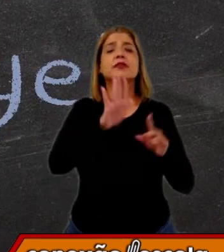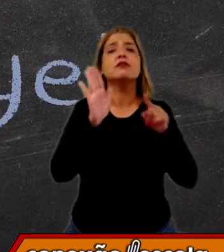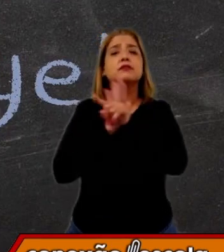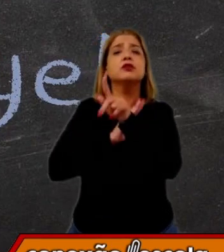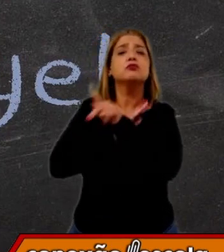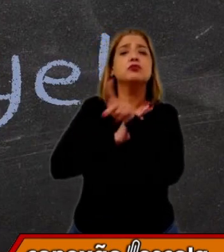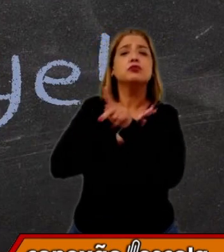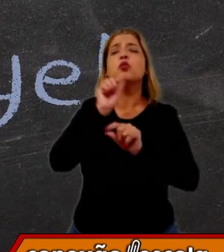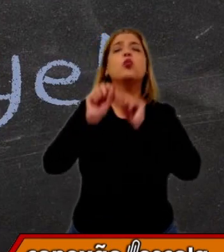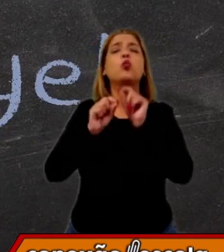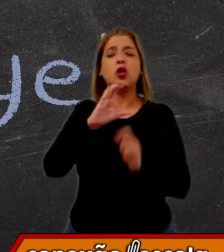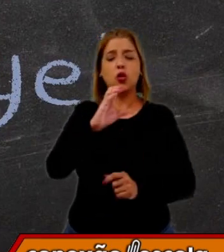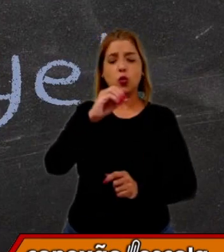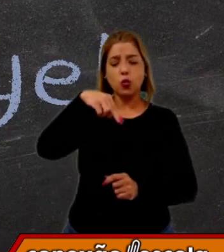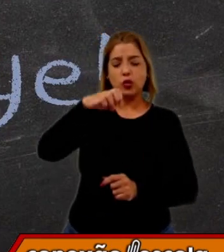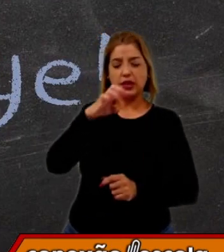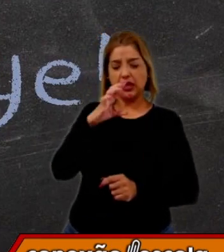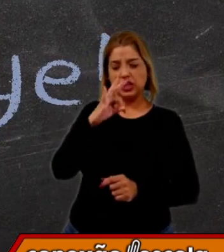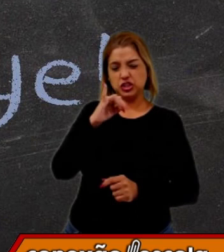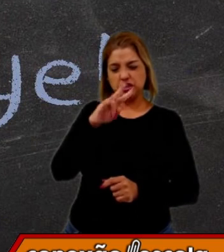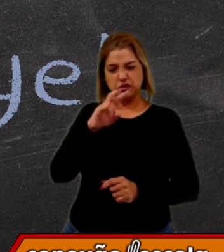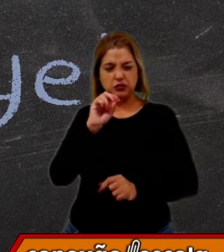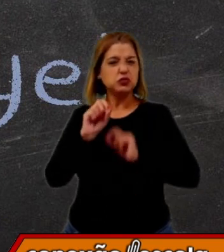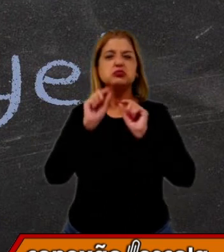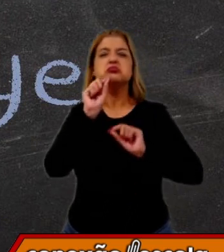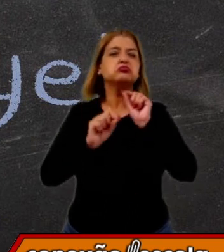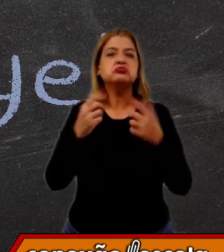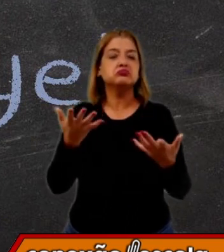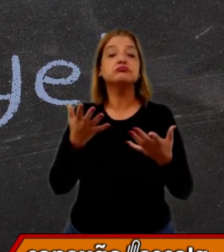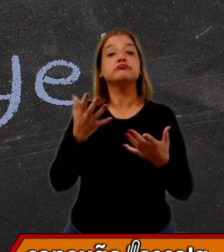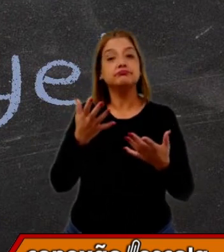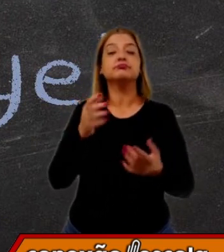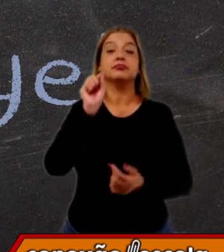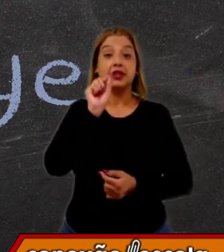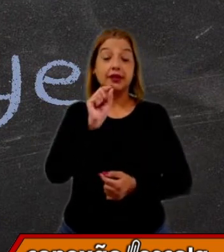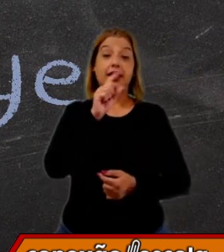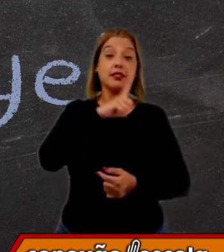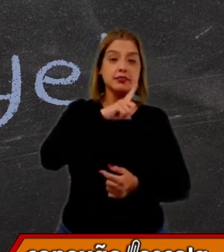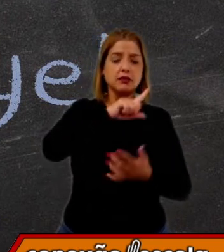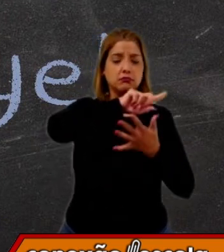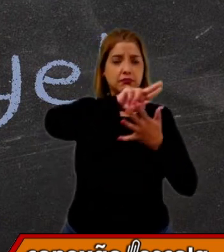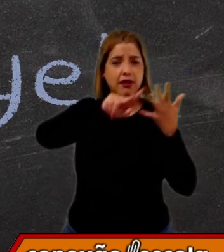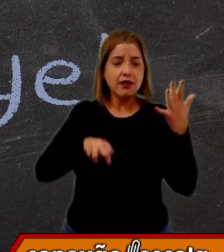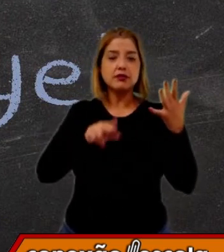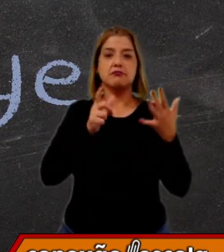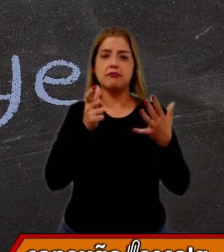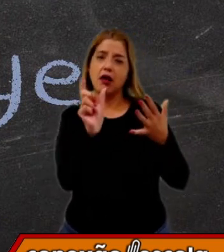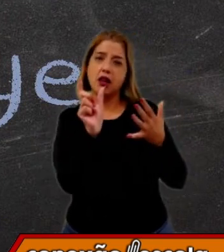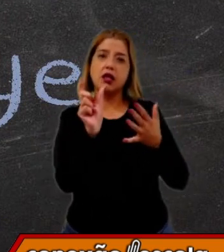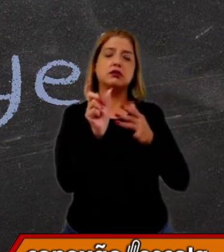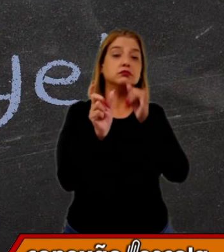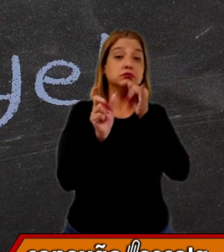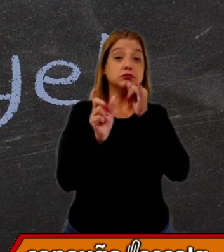O que são conectivos afinal de contas bom meninos a conectivos é todo tipo de palavra no